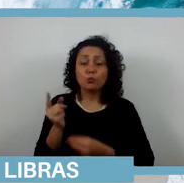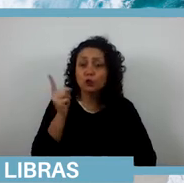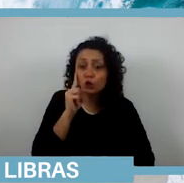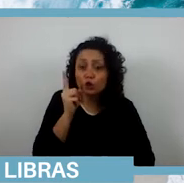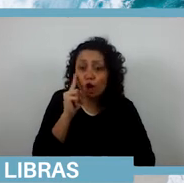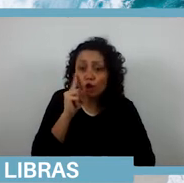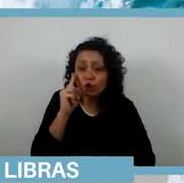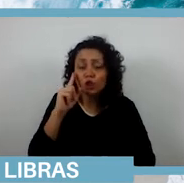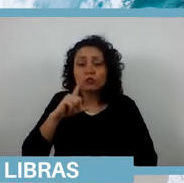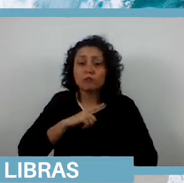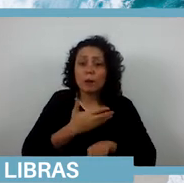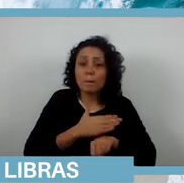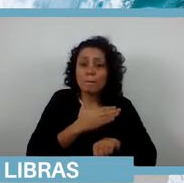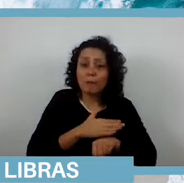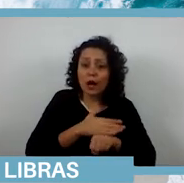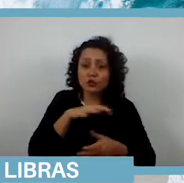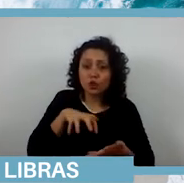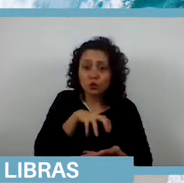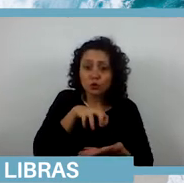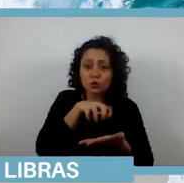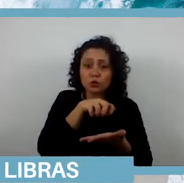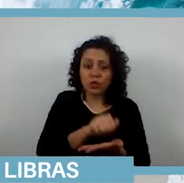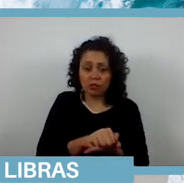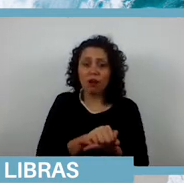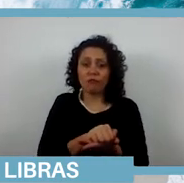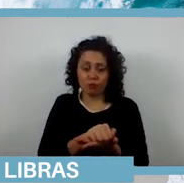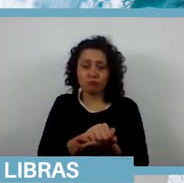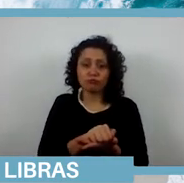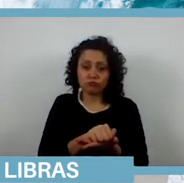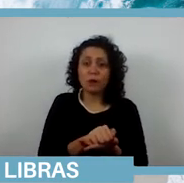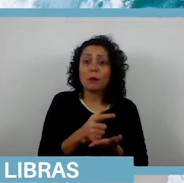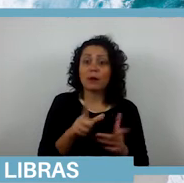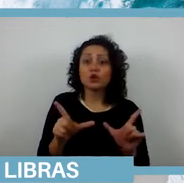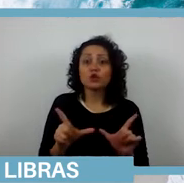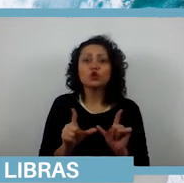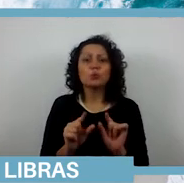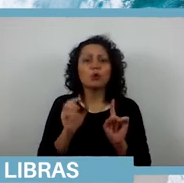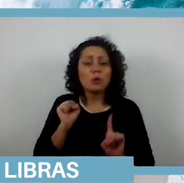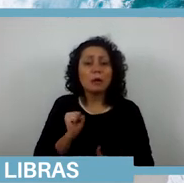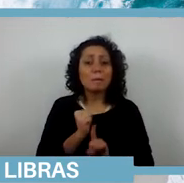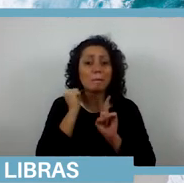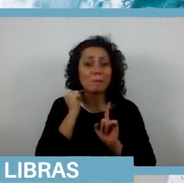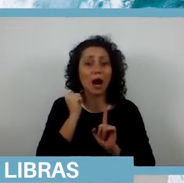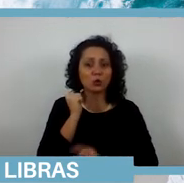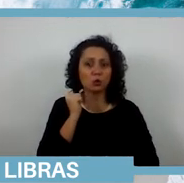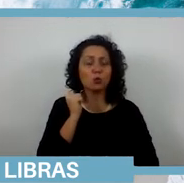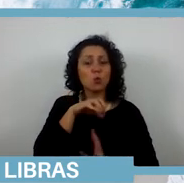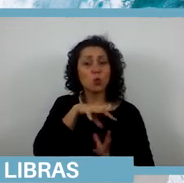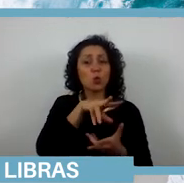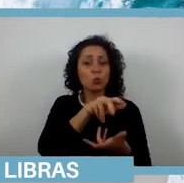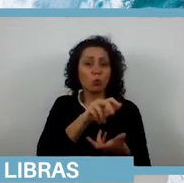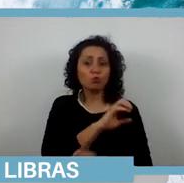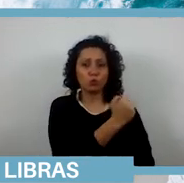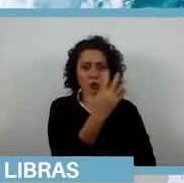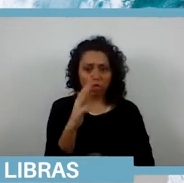ações mais sustentáveis para a gente reduzir os nossos impactos e reduzir a nossa Pegada Ecológica eu sei que tem